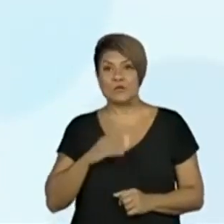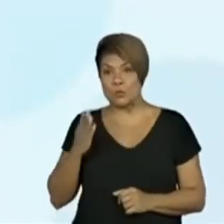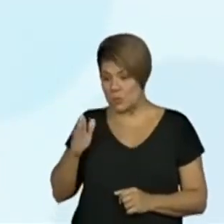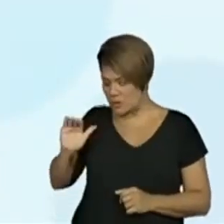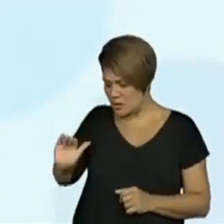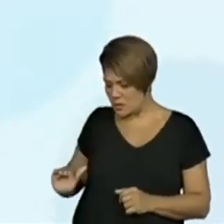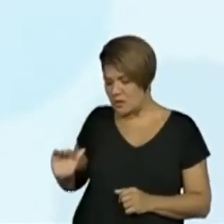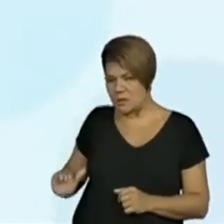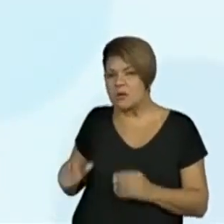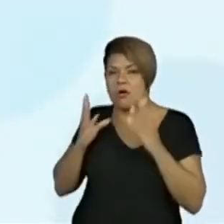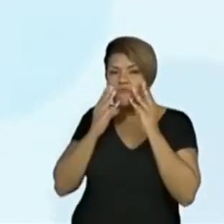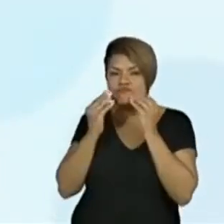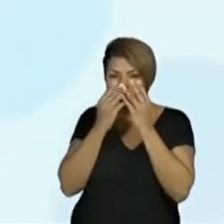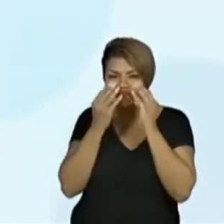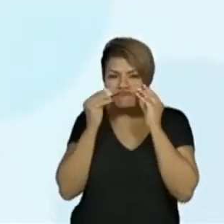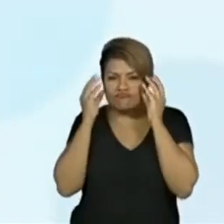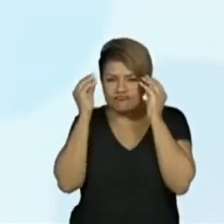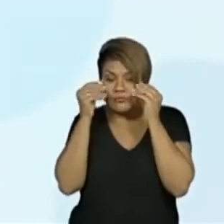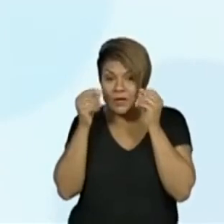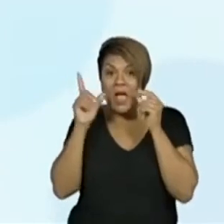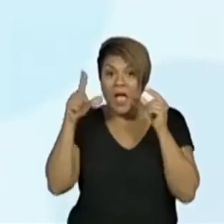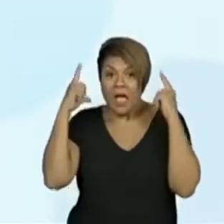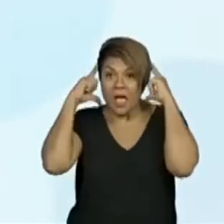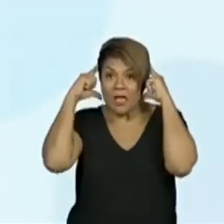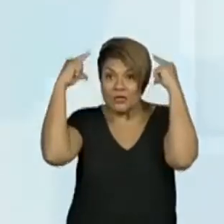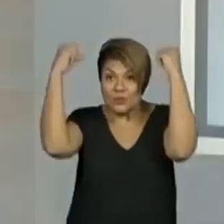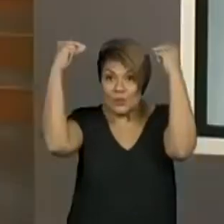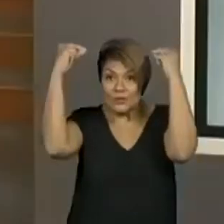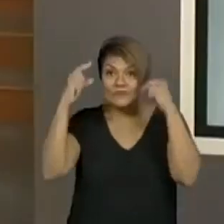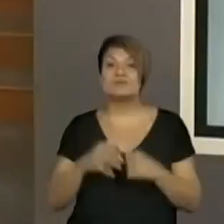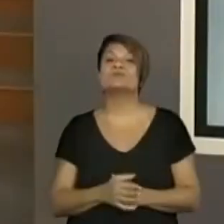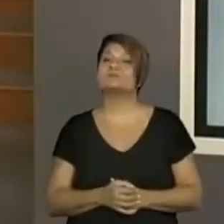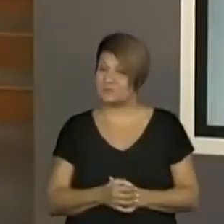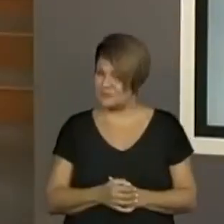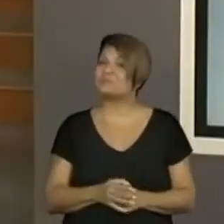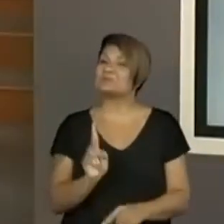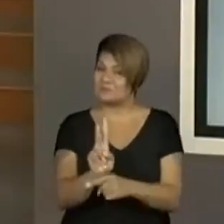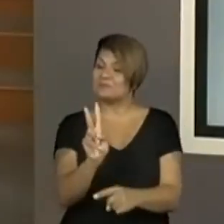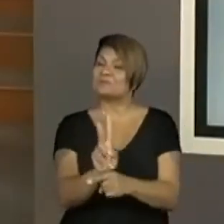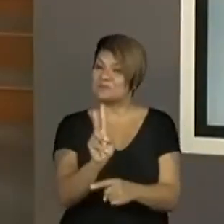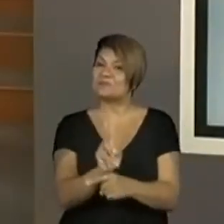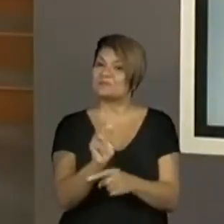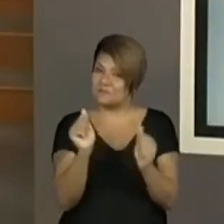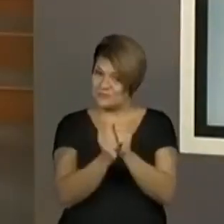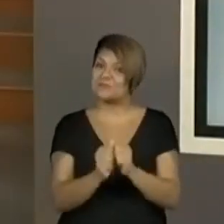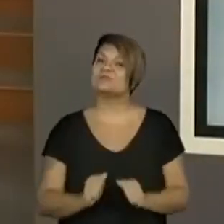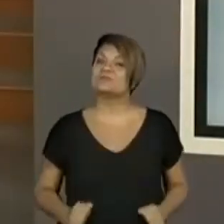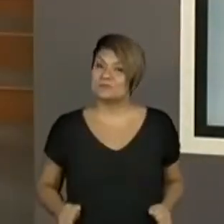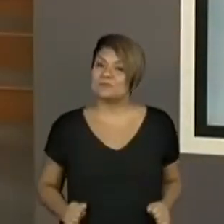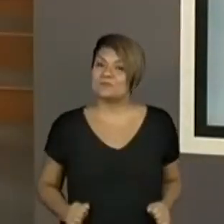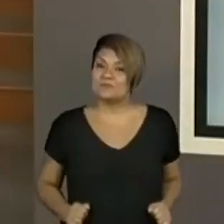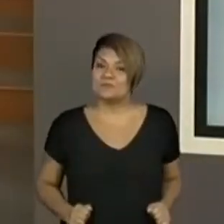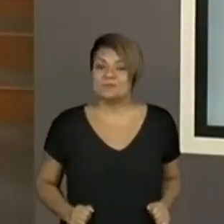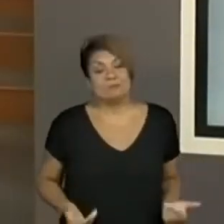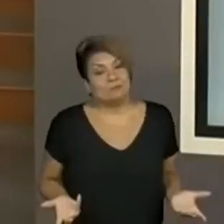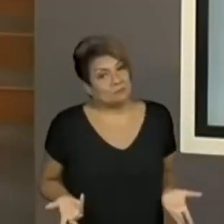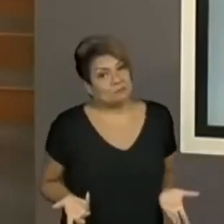imagem tem a ver com o guardião junto com o Gael, que é o mago. Então acredito que seja o